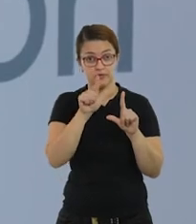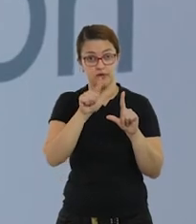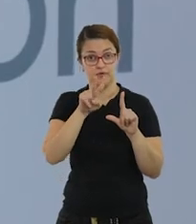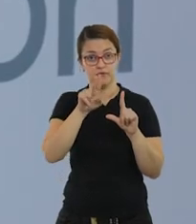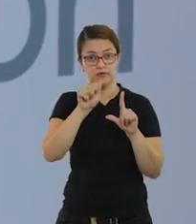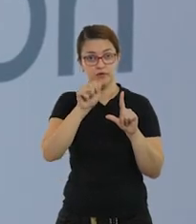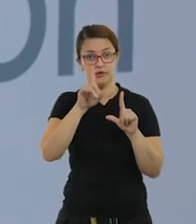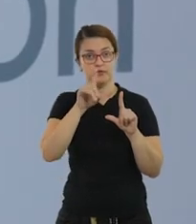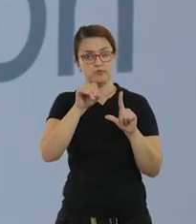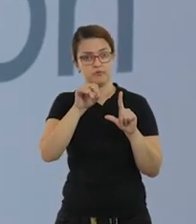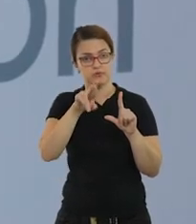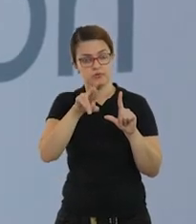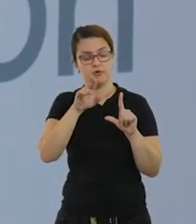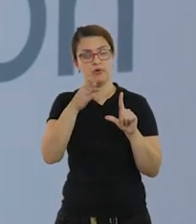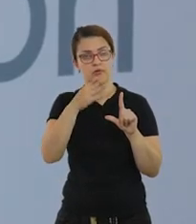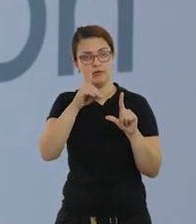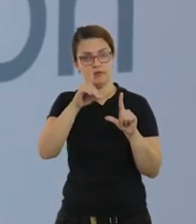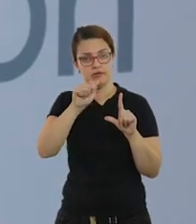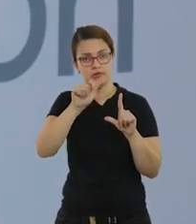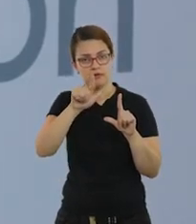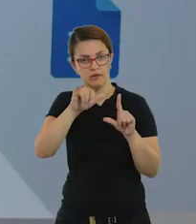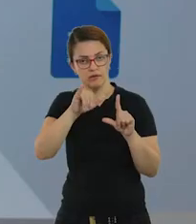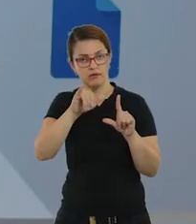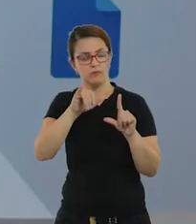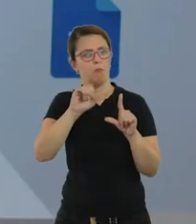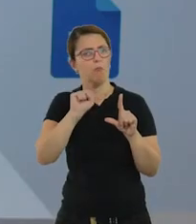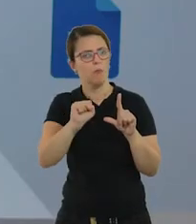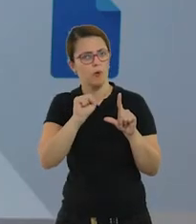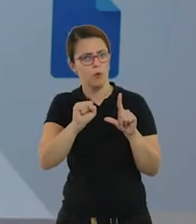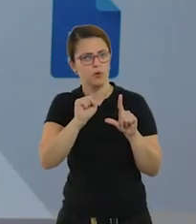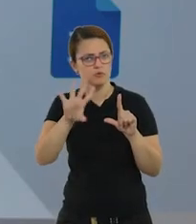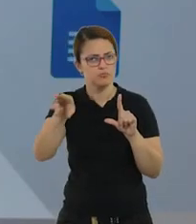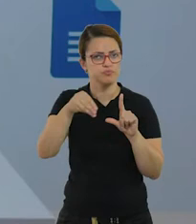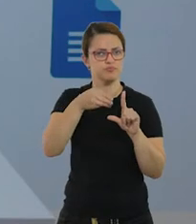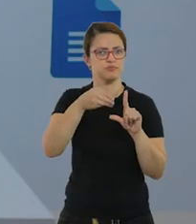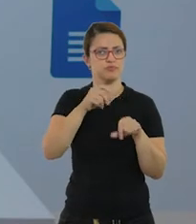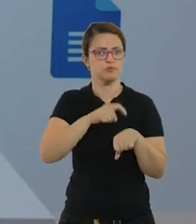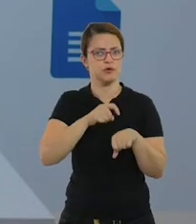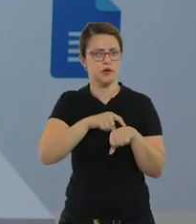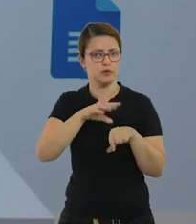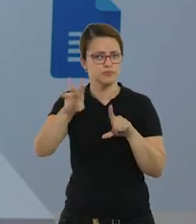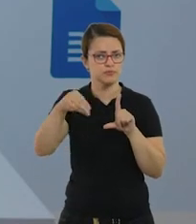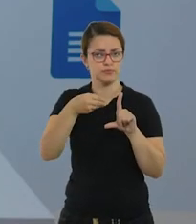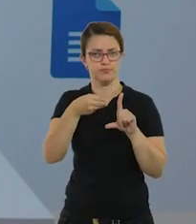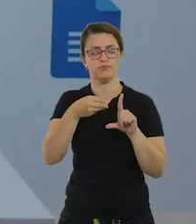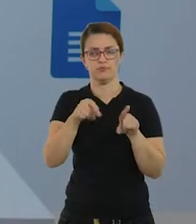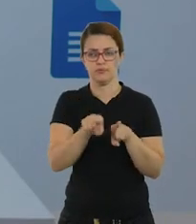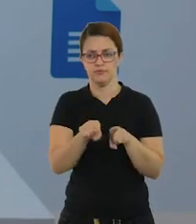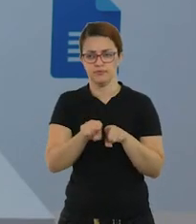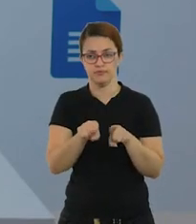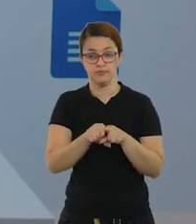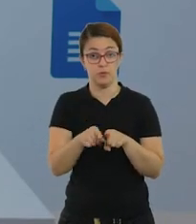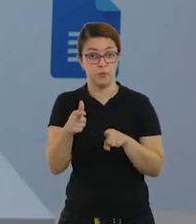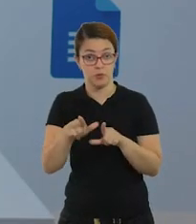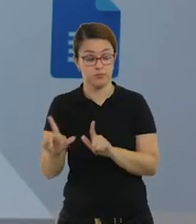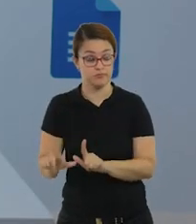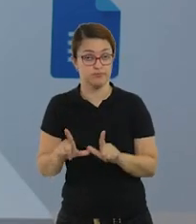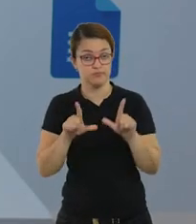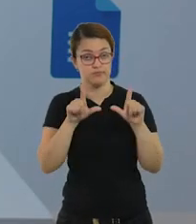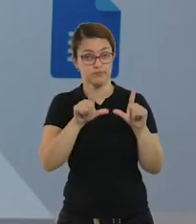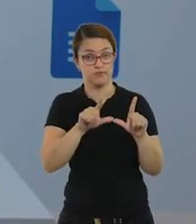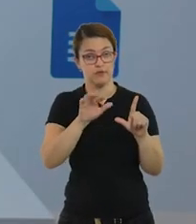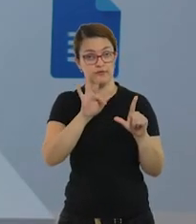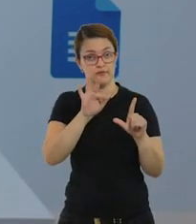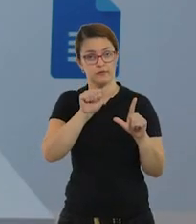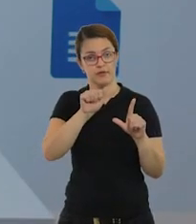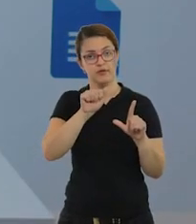pedacinho da obra dele aqui, tá vendo? Então o tempo ele pode ser registrado na arte também. E nós temos aqui uma outra obra